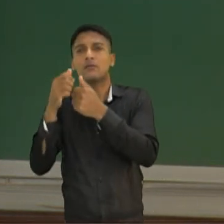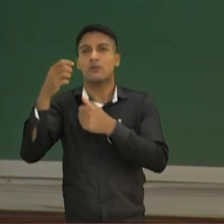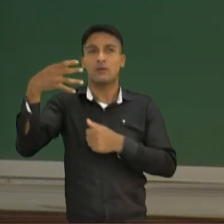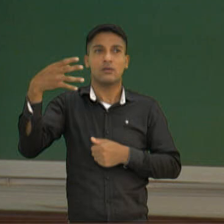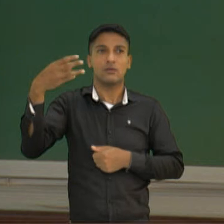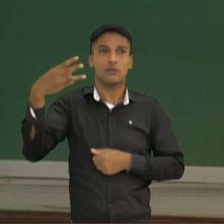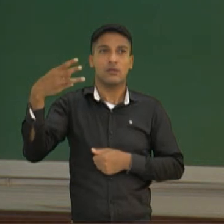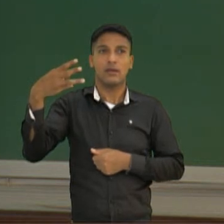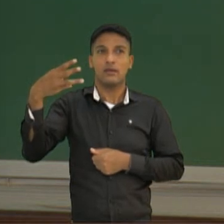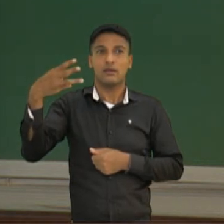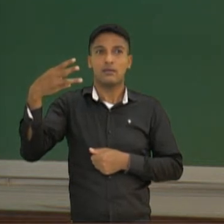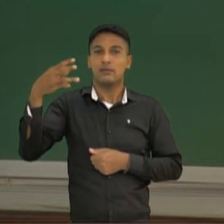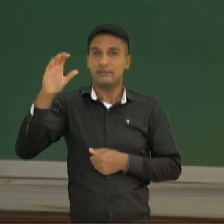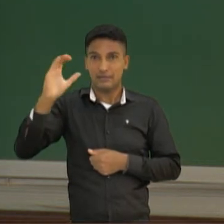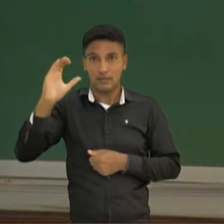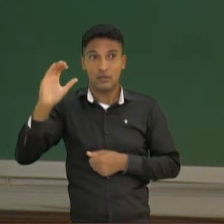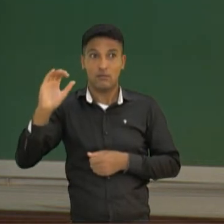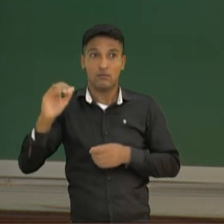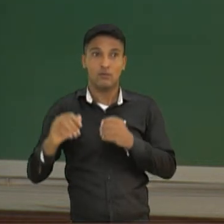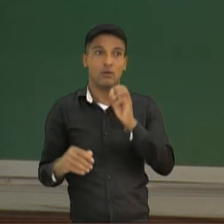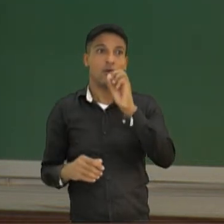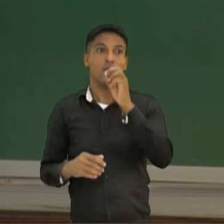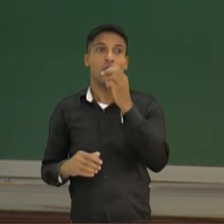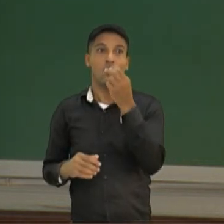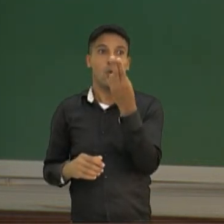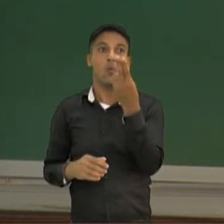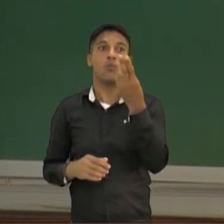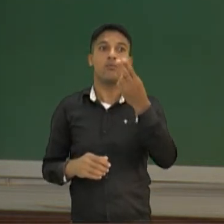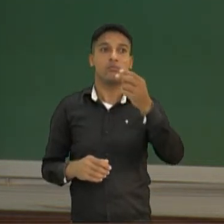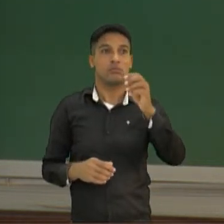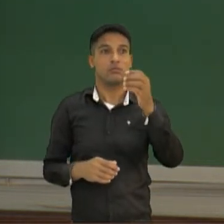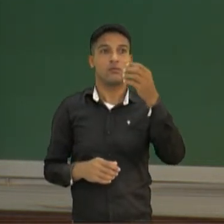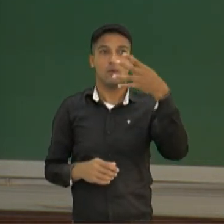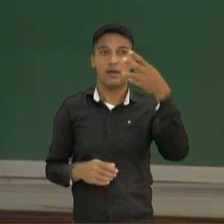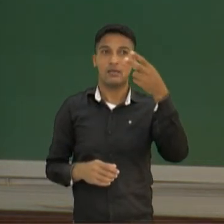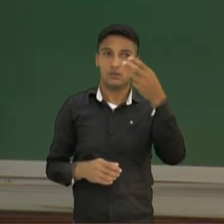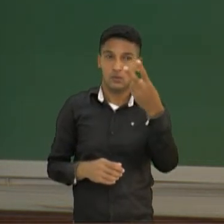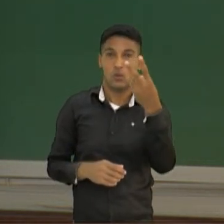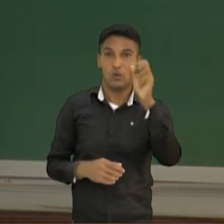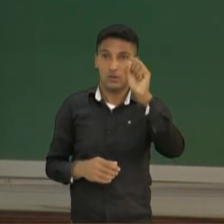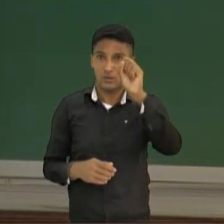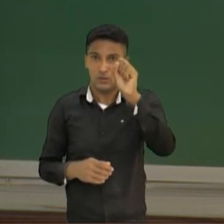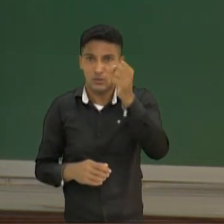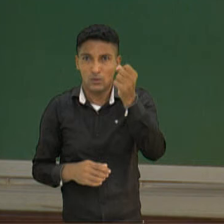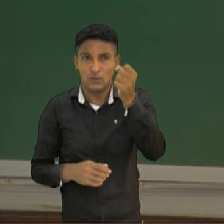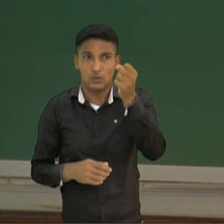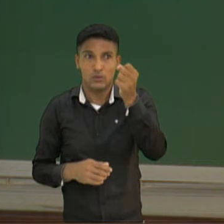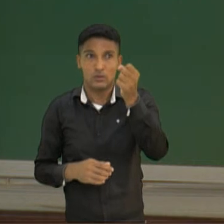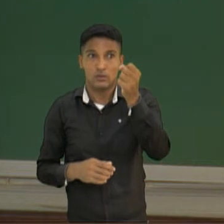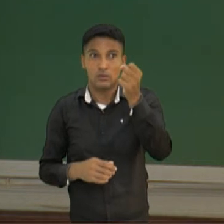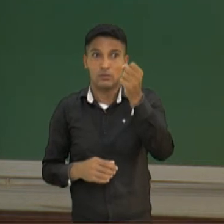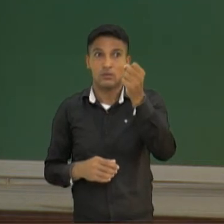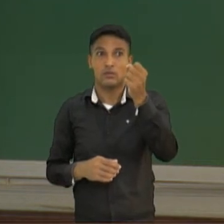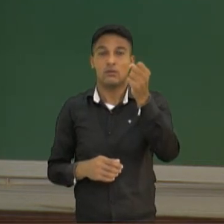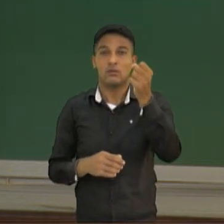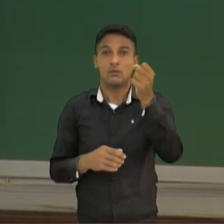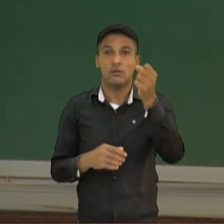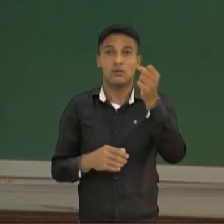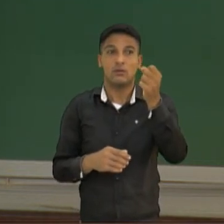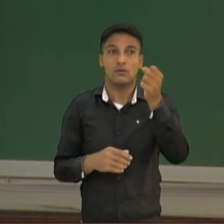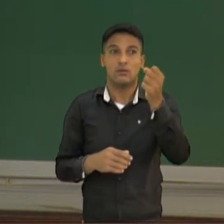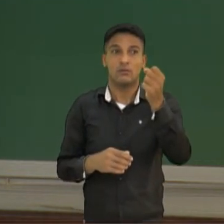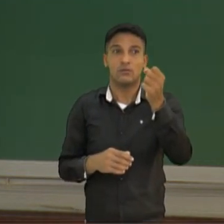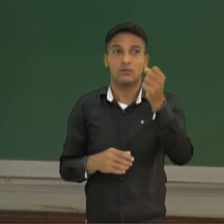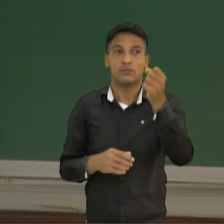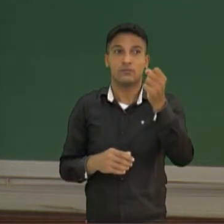vocês acham? Bom, 28, ó, o 8 falta só duas unidadezinhas